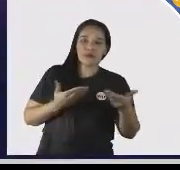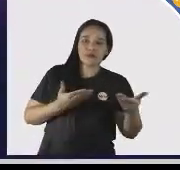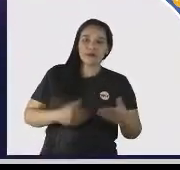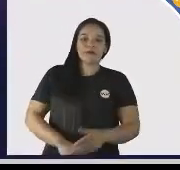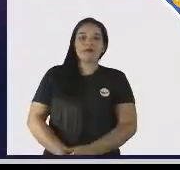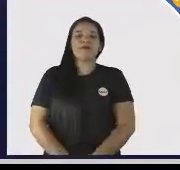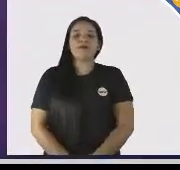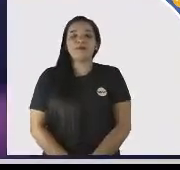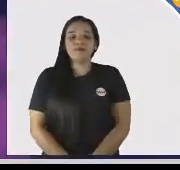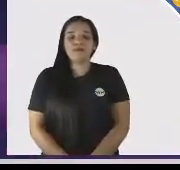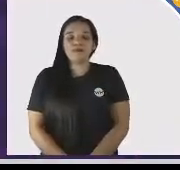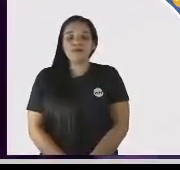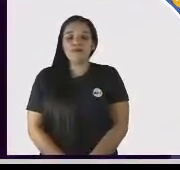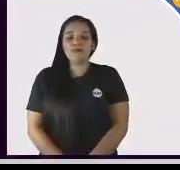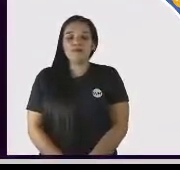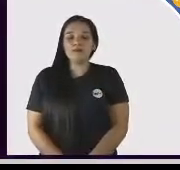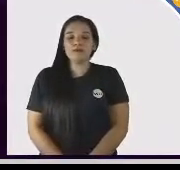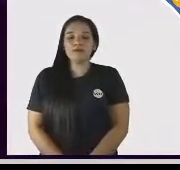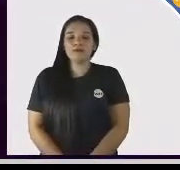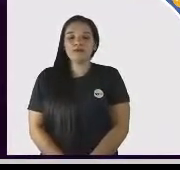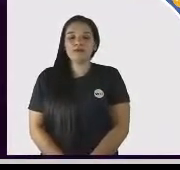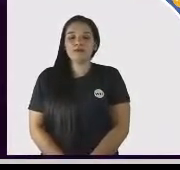E aí